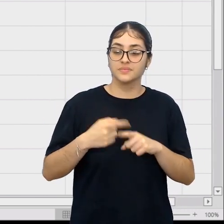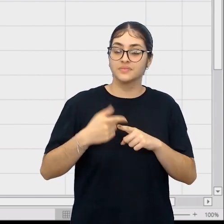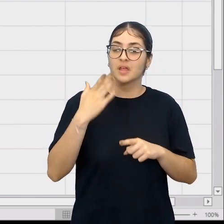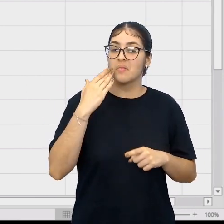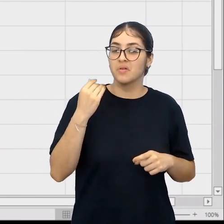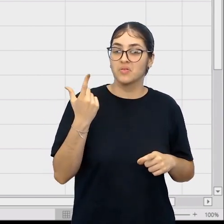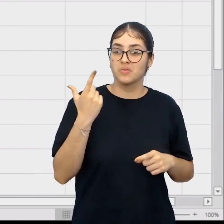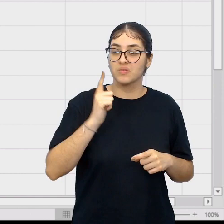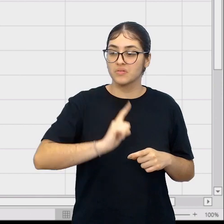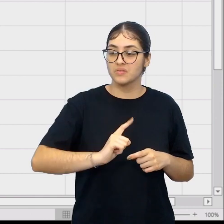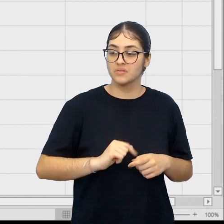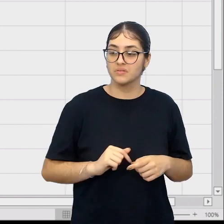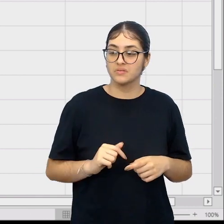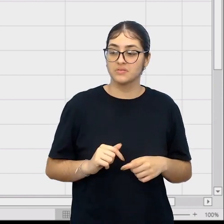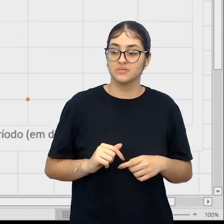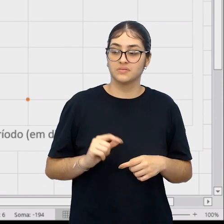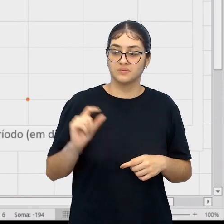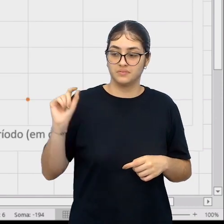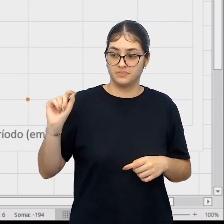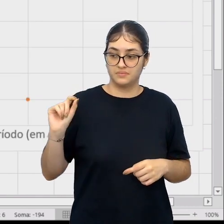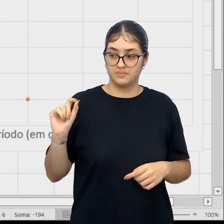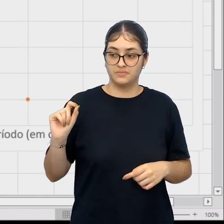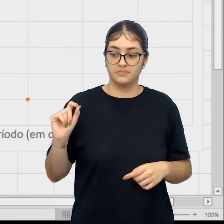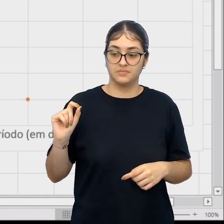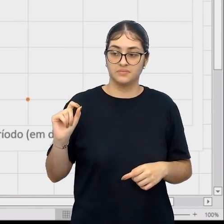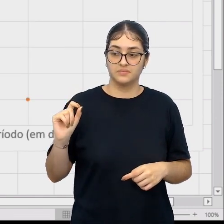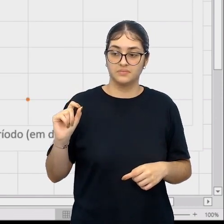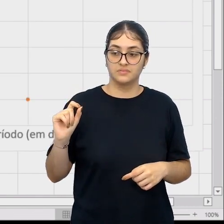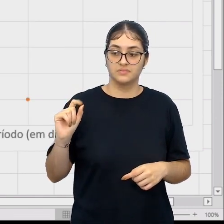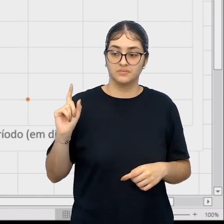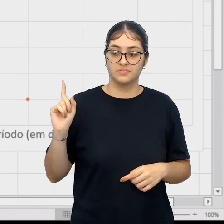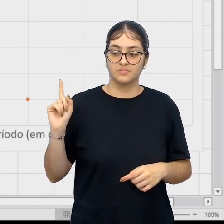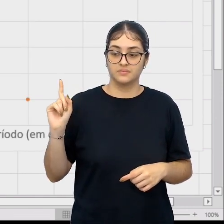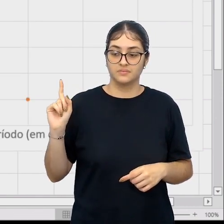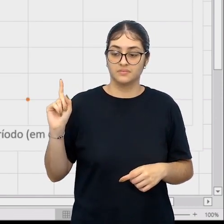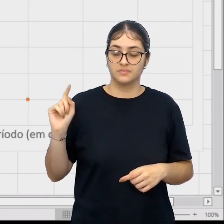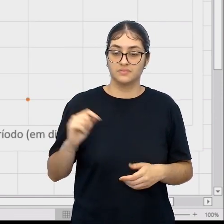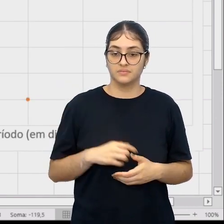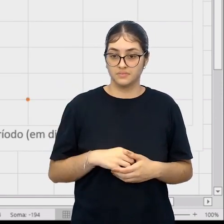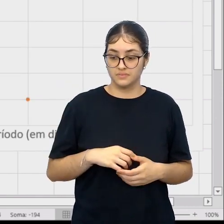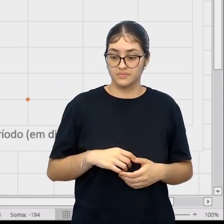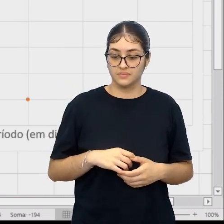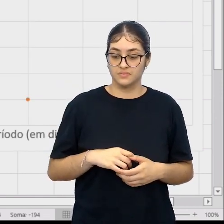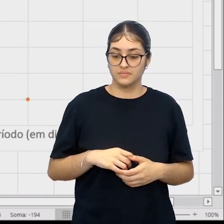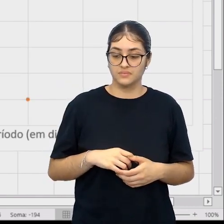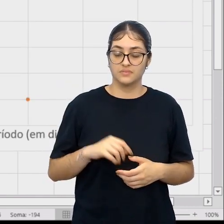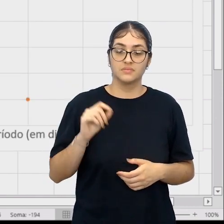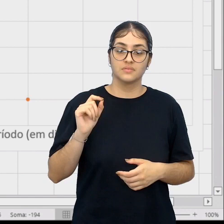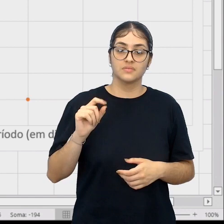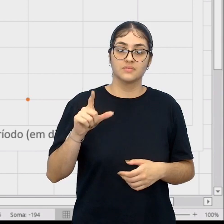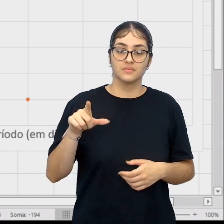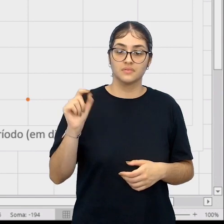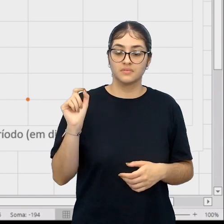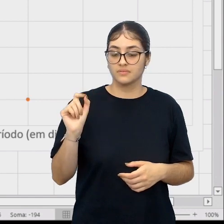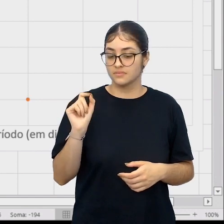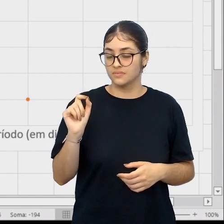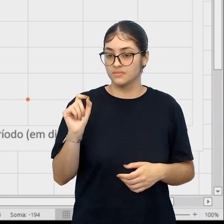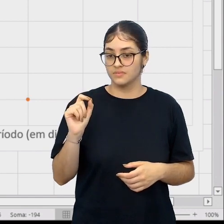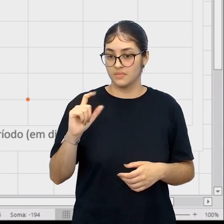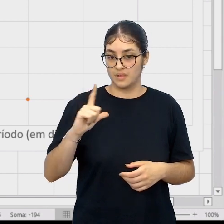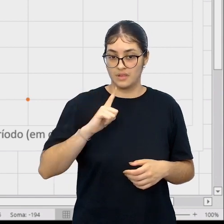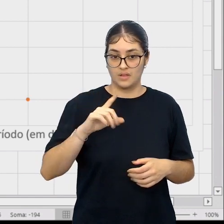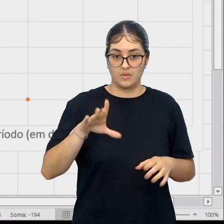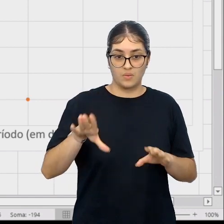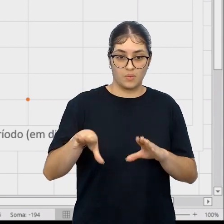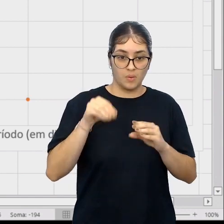não deu certo? Porque quando eu tinha lá, ó, era fórmula. Ah, tá. Então, para poder copiar o Y, eu vou selecionar aqui, ó. Vou fazer Ctrl+C de novo,